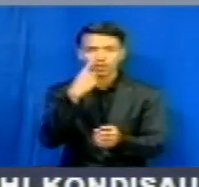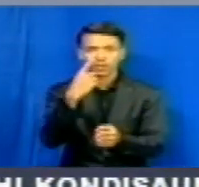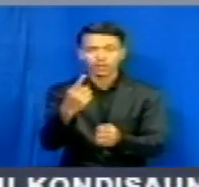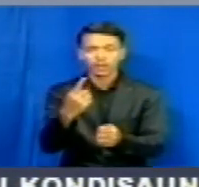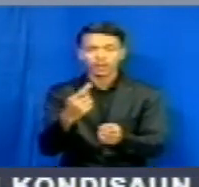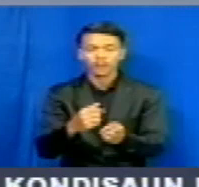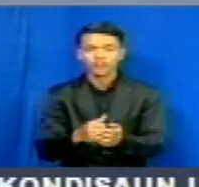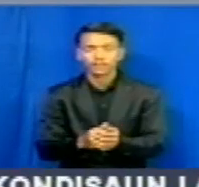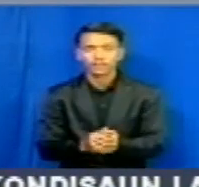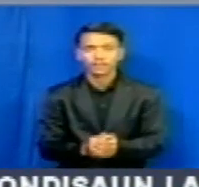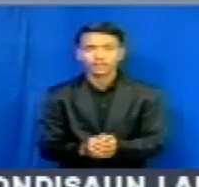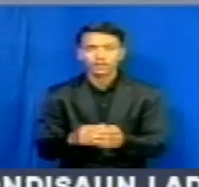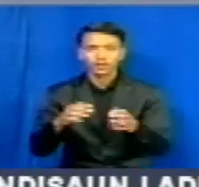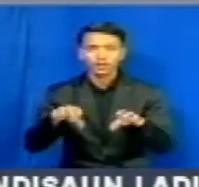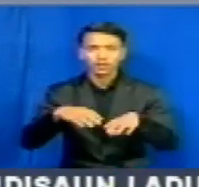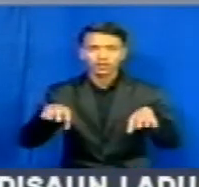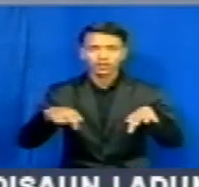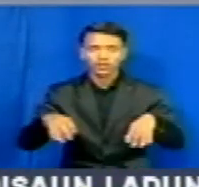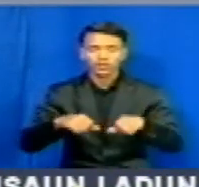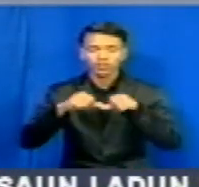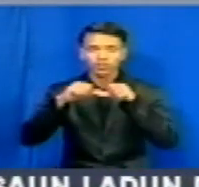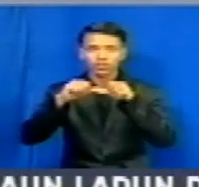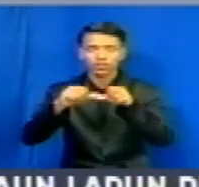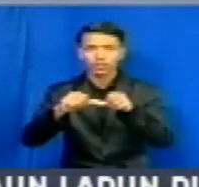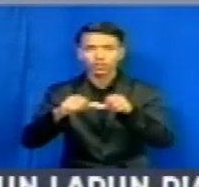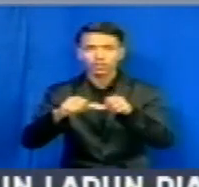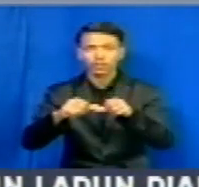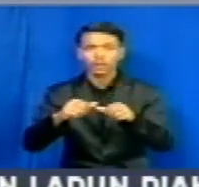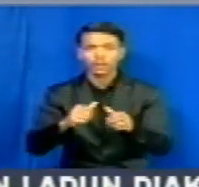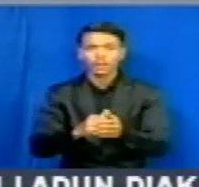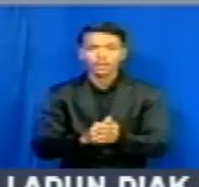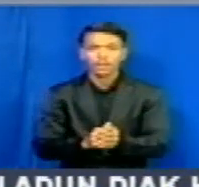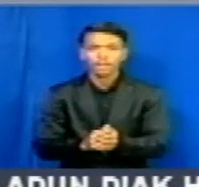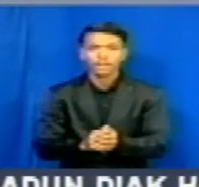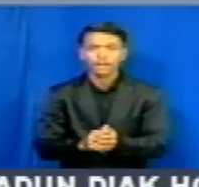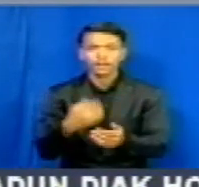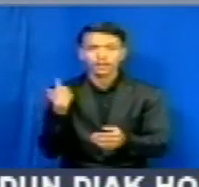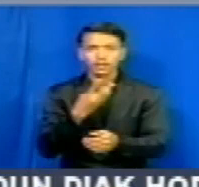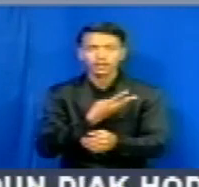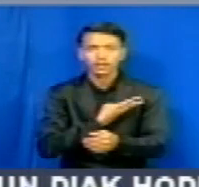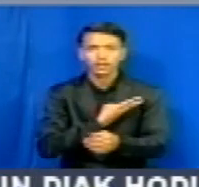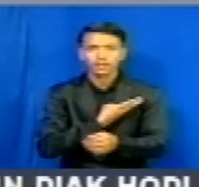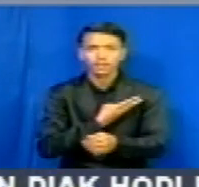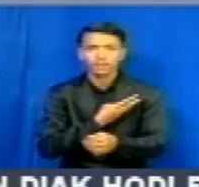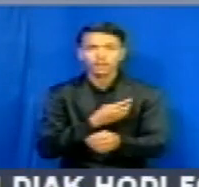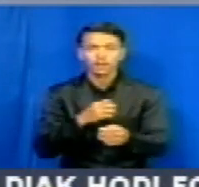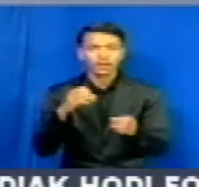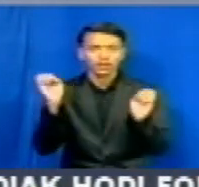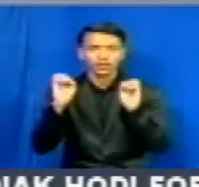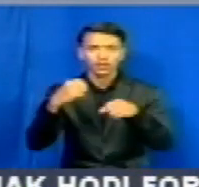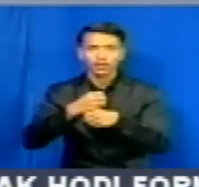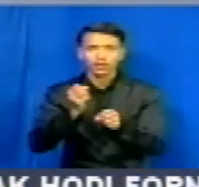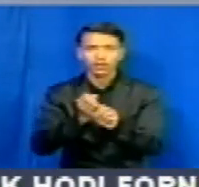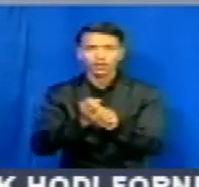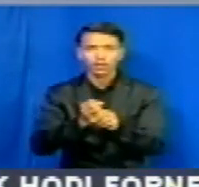ka servisu lao datau. Ia certeza absoluta kata ita ne la halo sasana